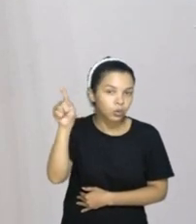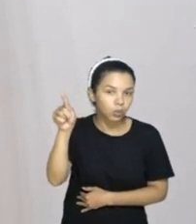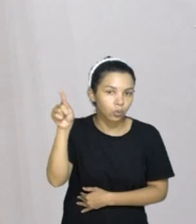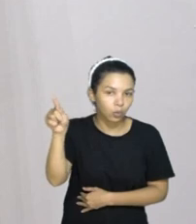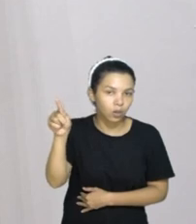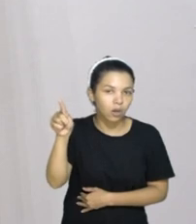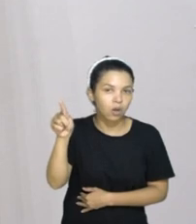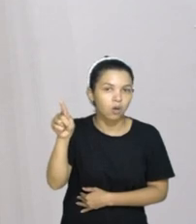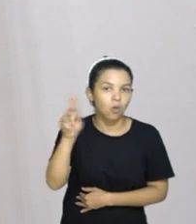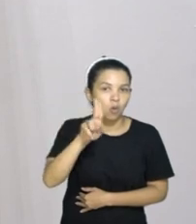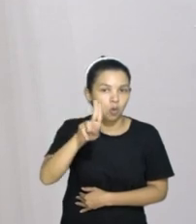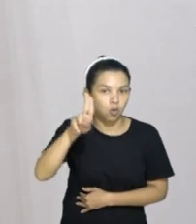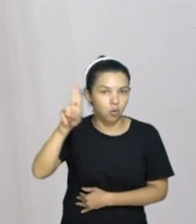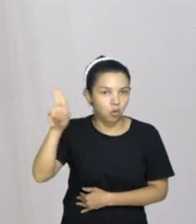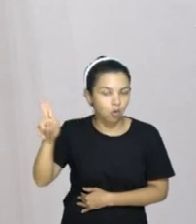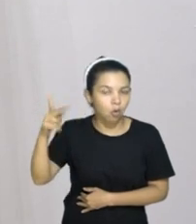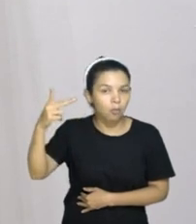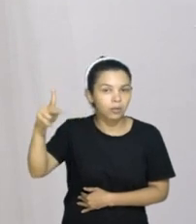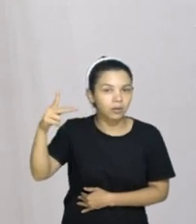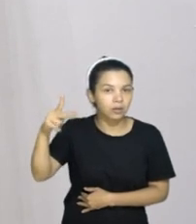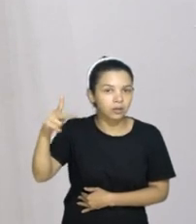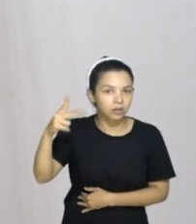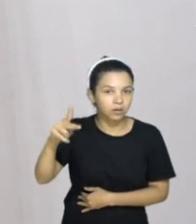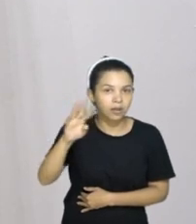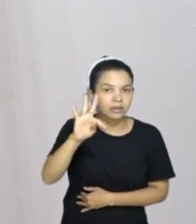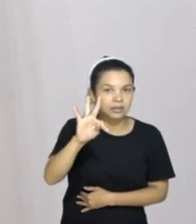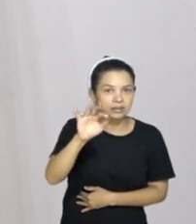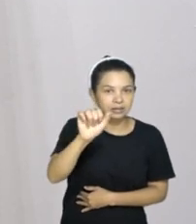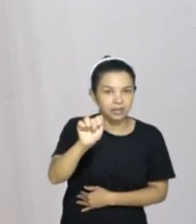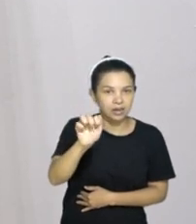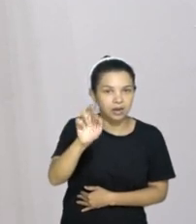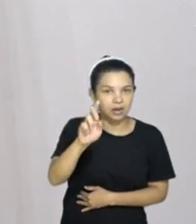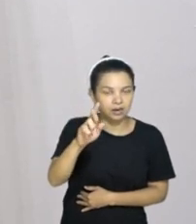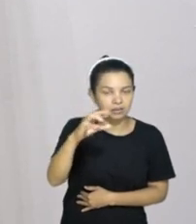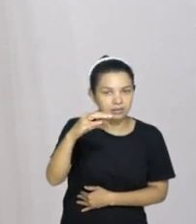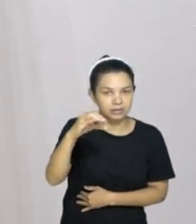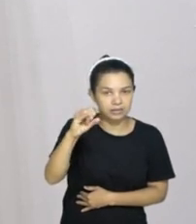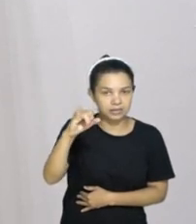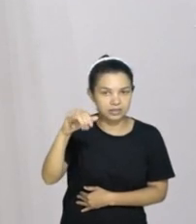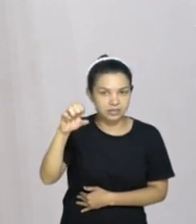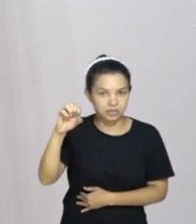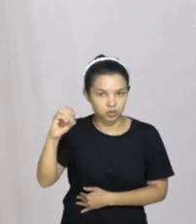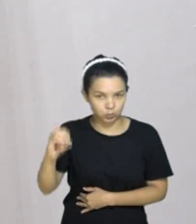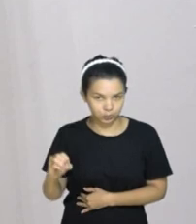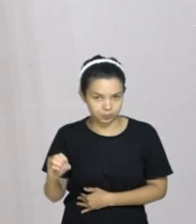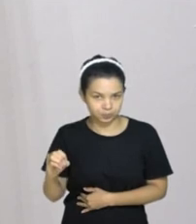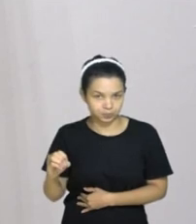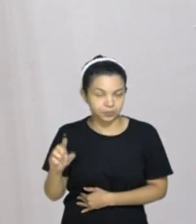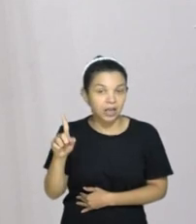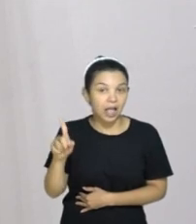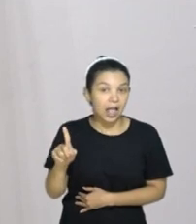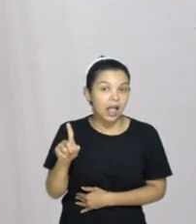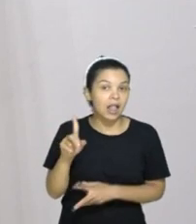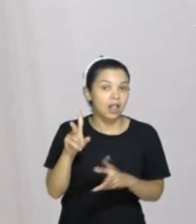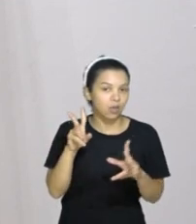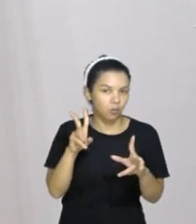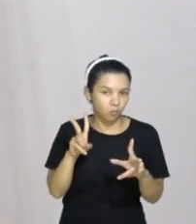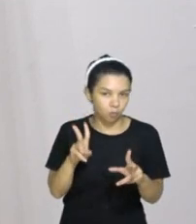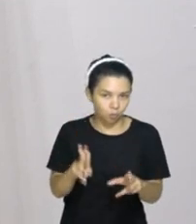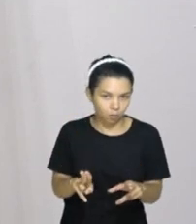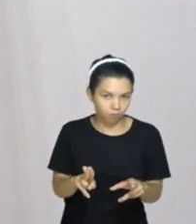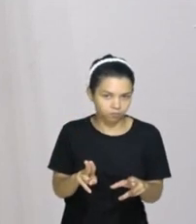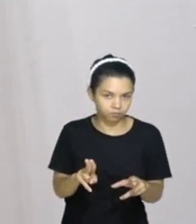governador de São Paulo o Tarcísio Tarcísio que exatamente fez esse sentido para